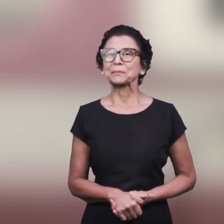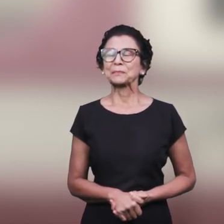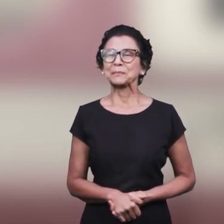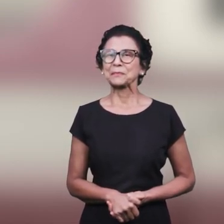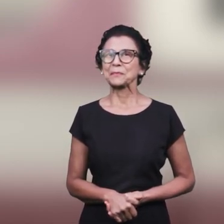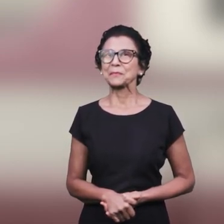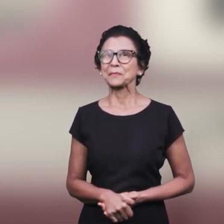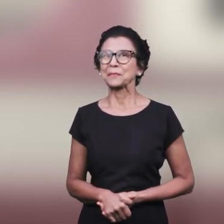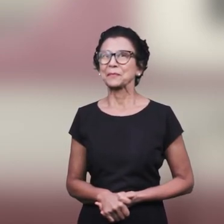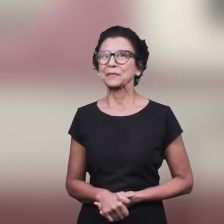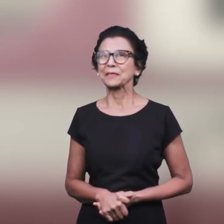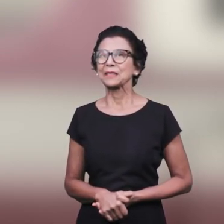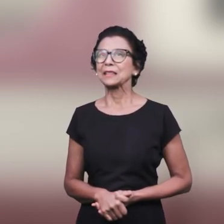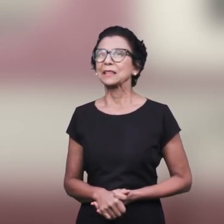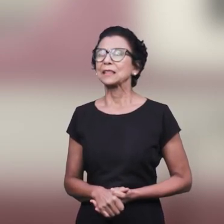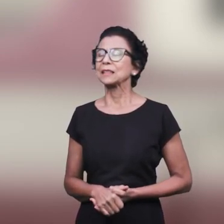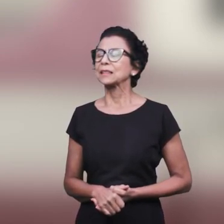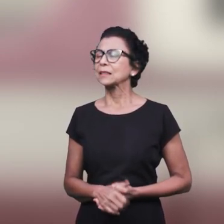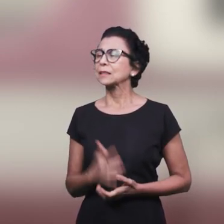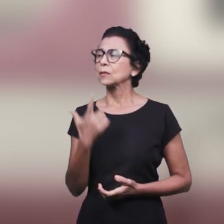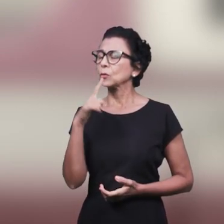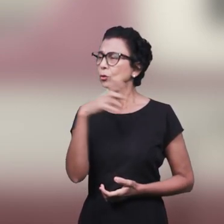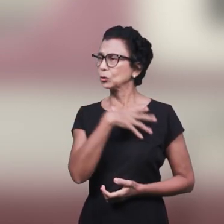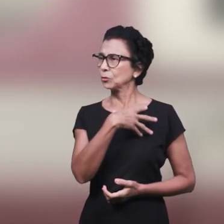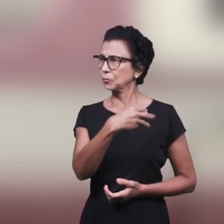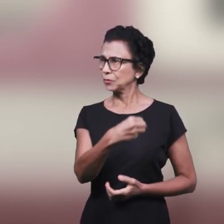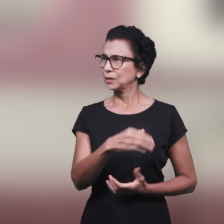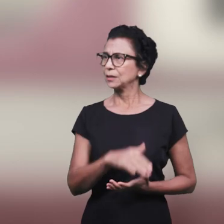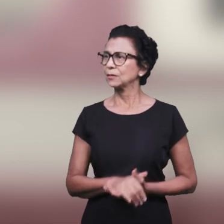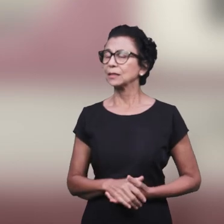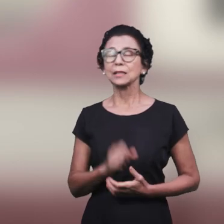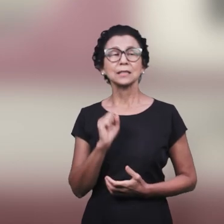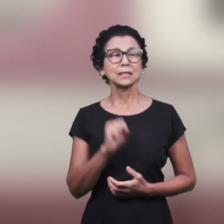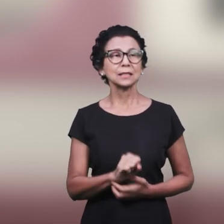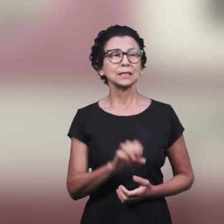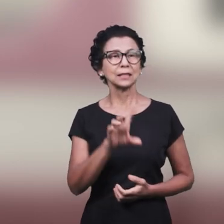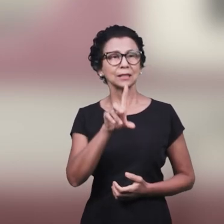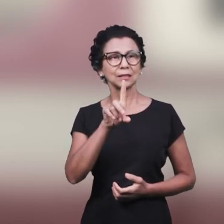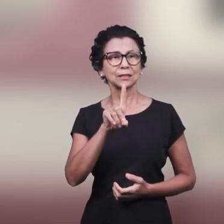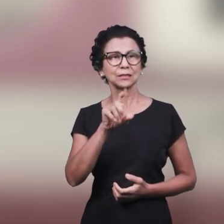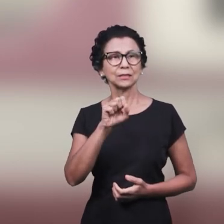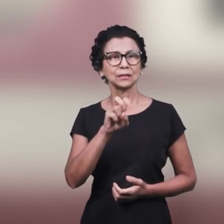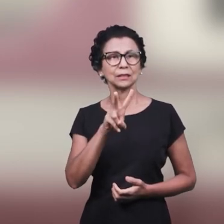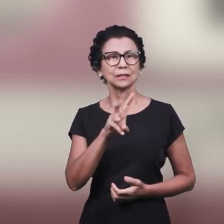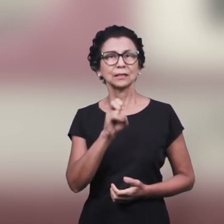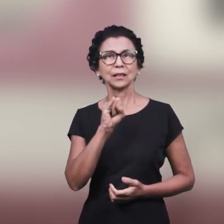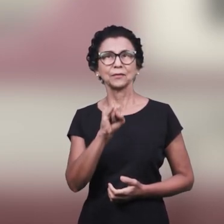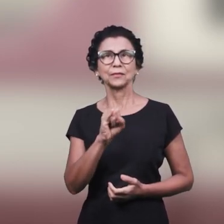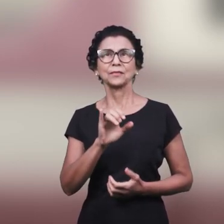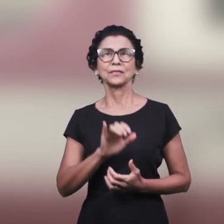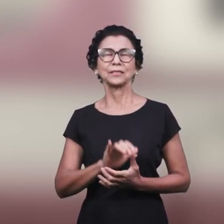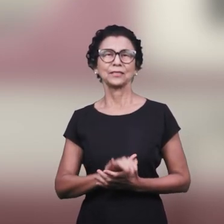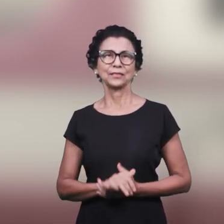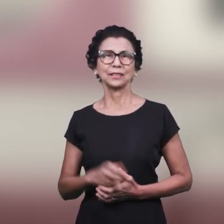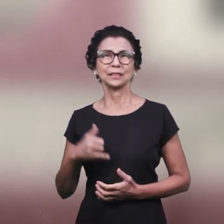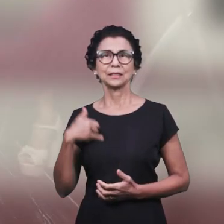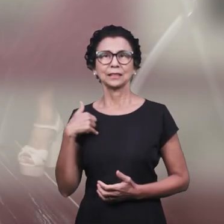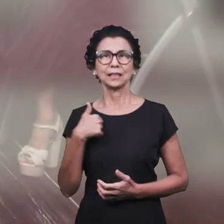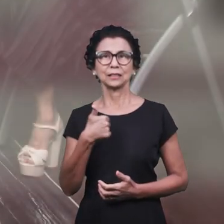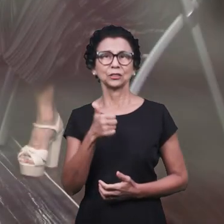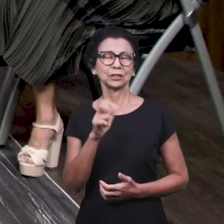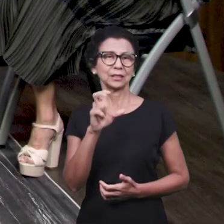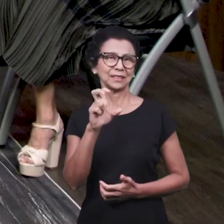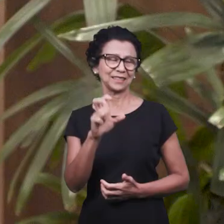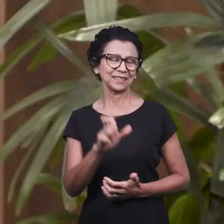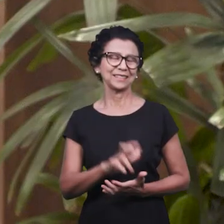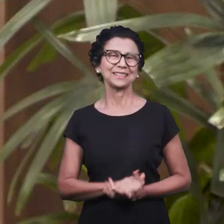não é mesmo, Marlene? Sim, nós temos o Davi Bressan, de 15 anos. Davi, pianista,